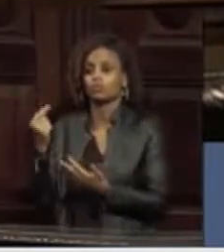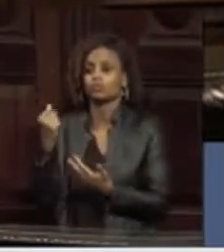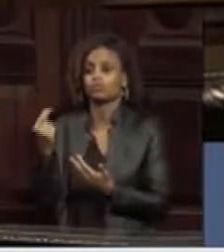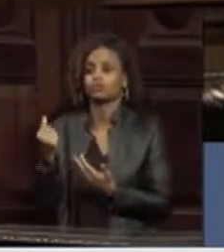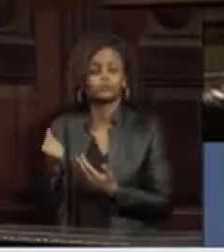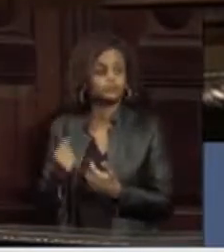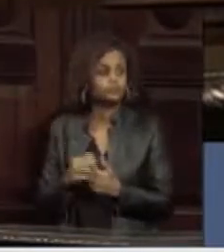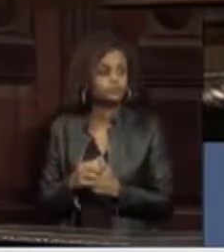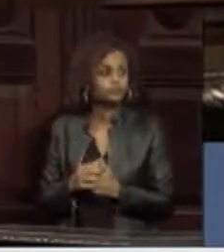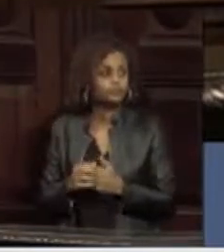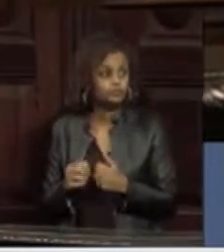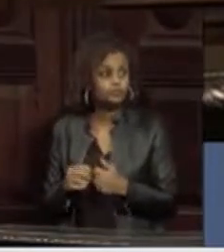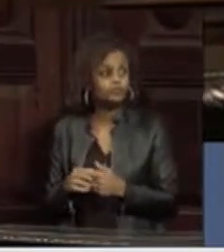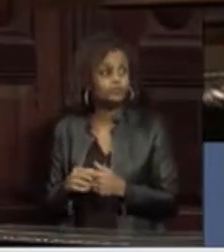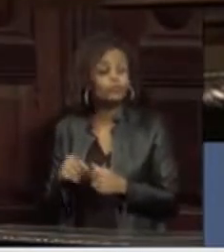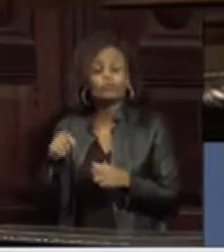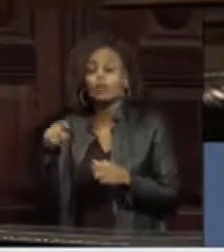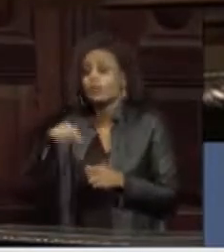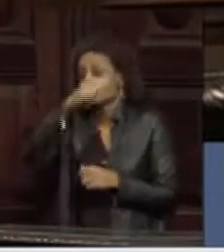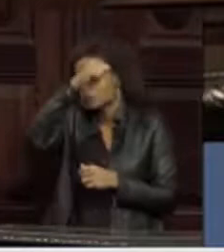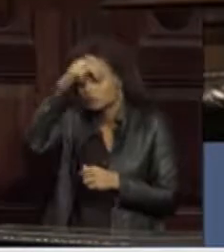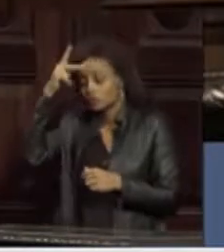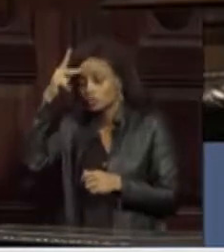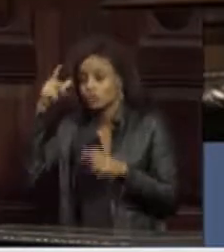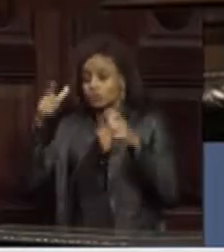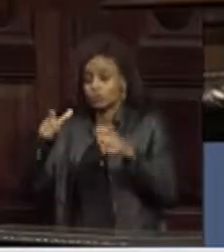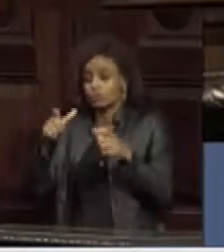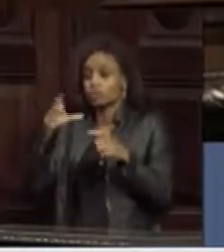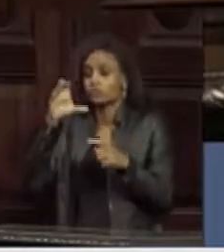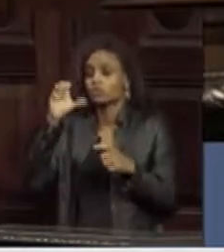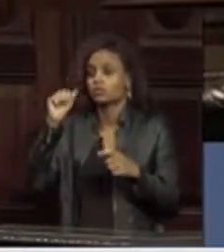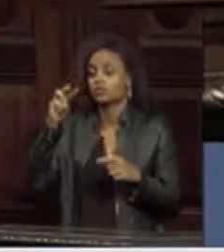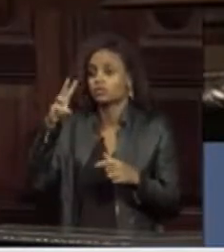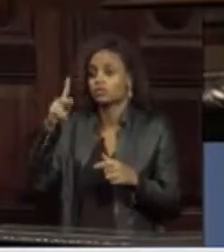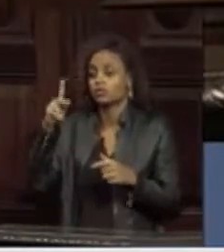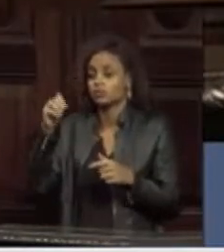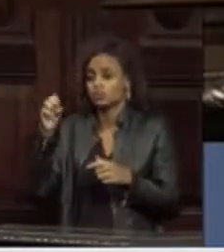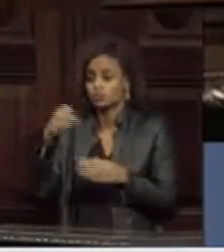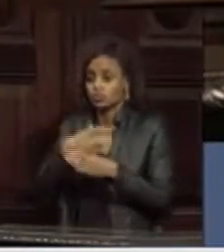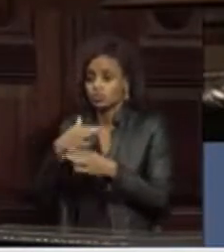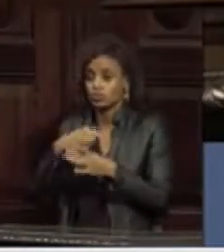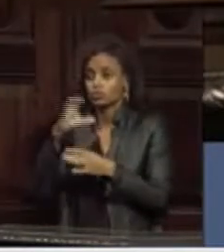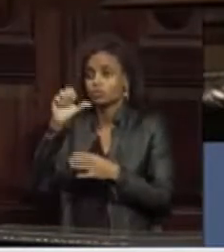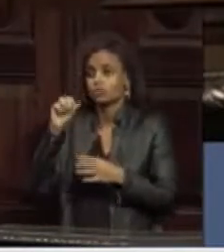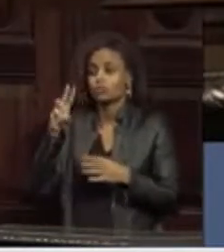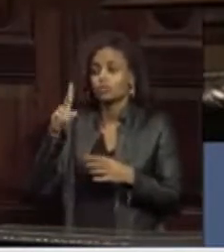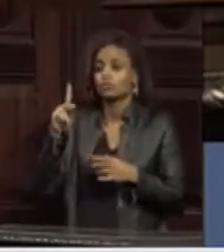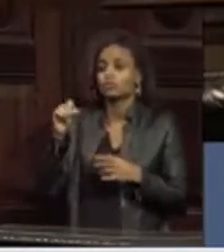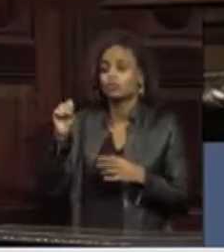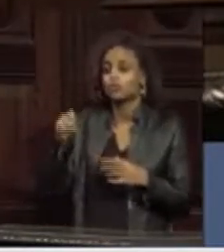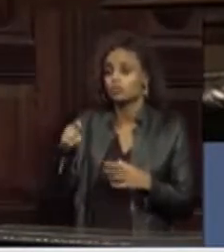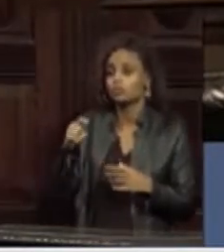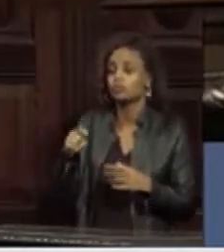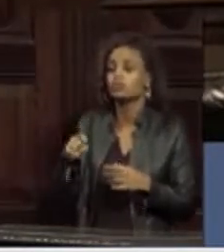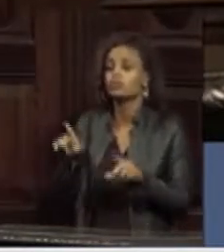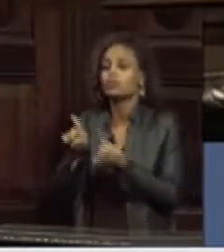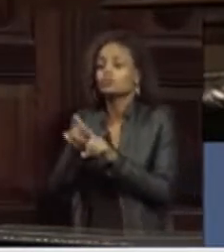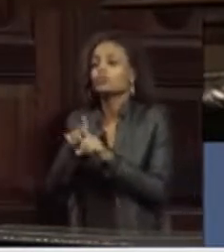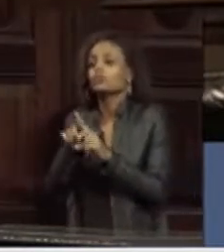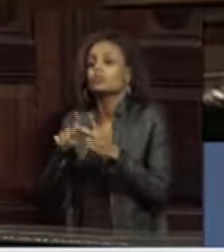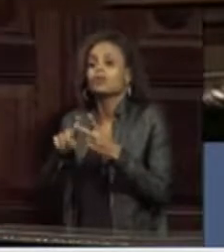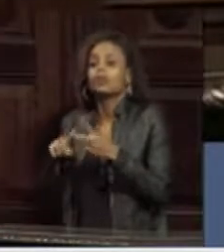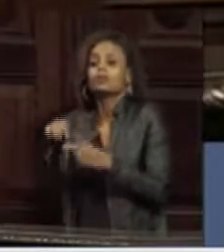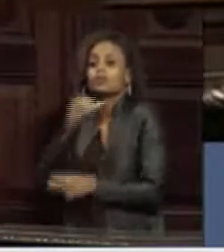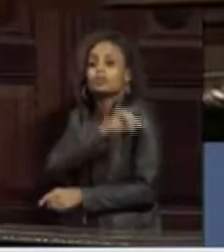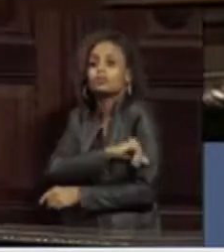municípios da Bacia de Campos e também, e principalmente, do Estado do Rio de Janeiro, que tem um